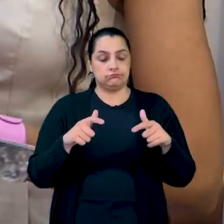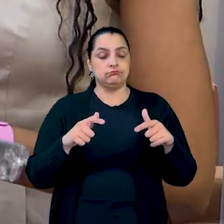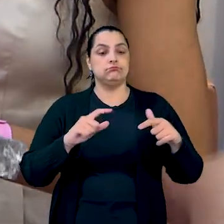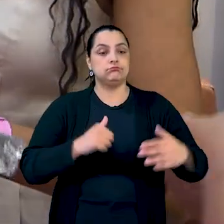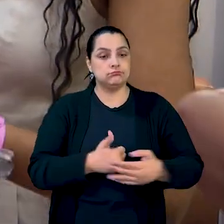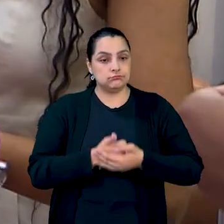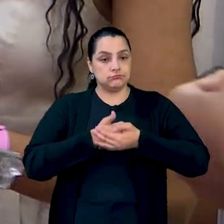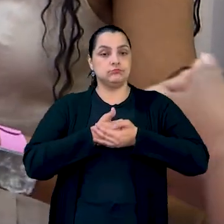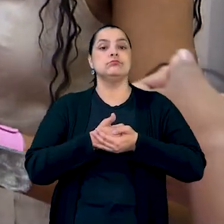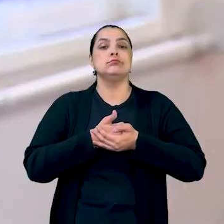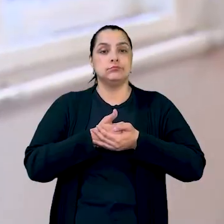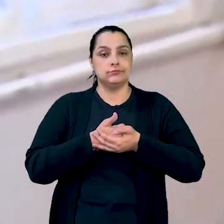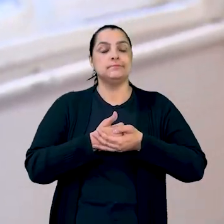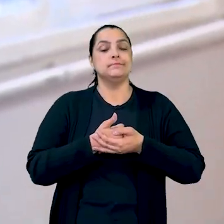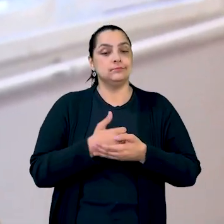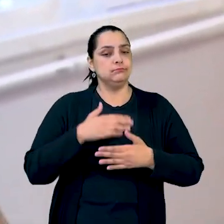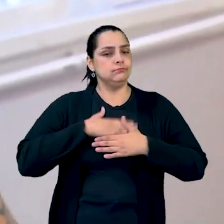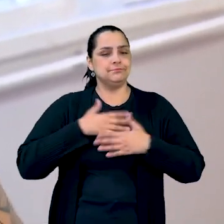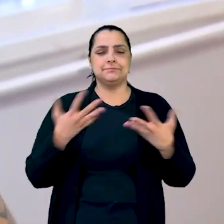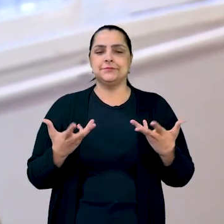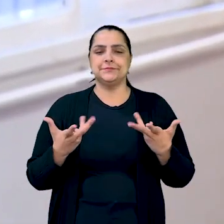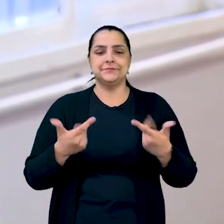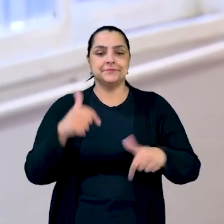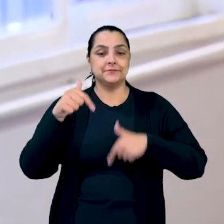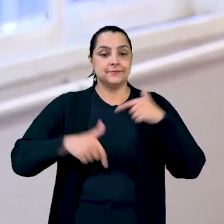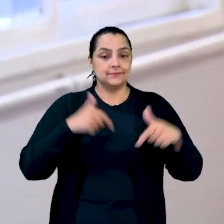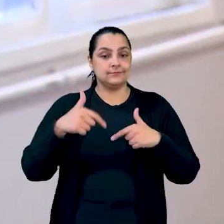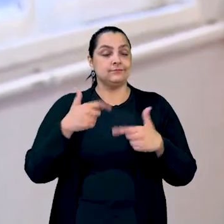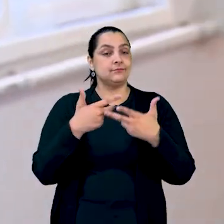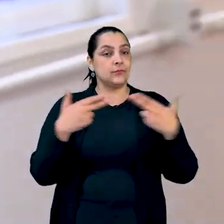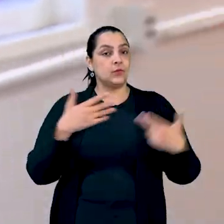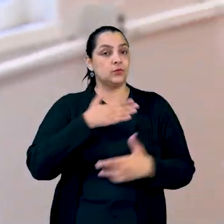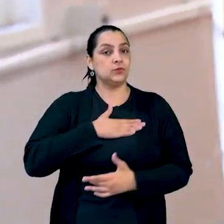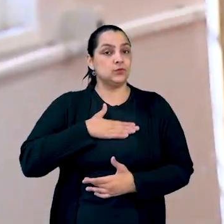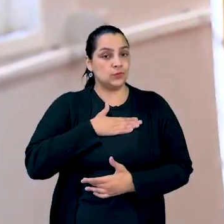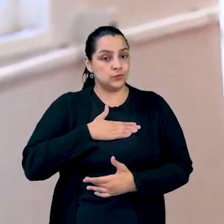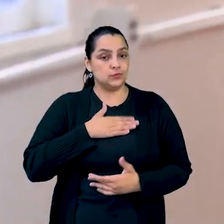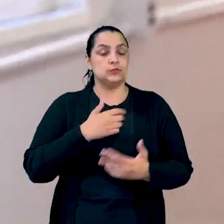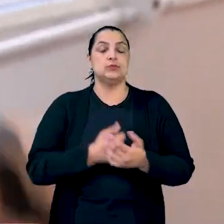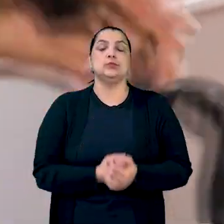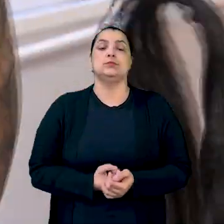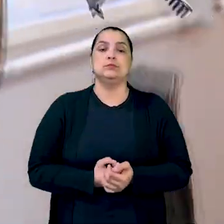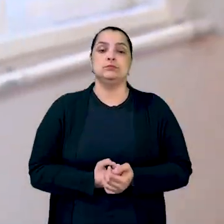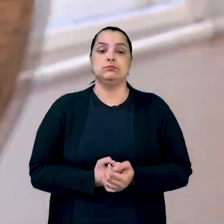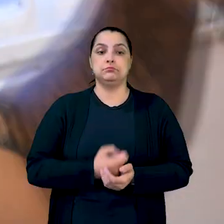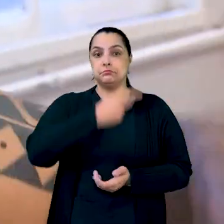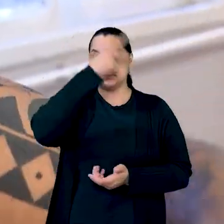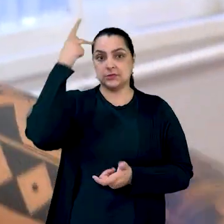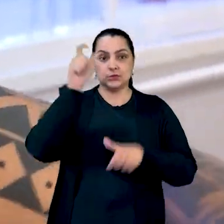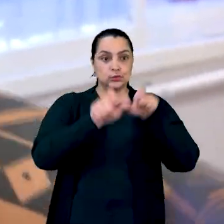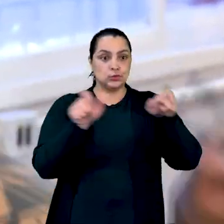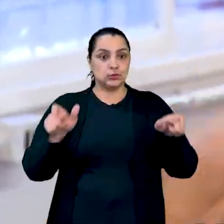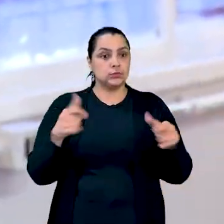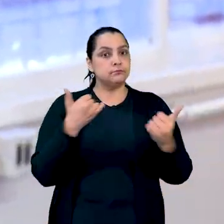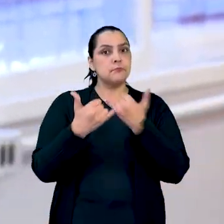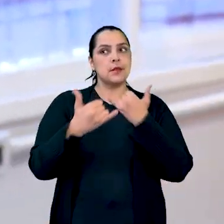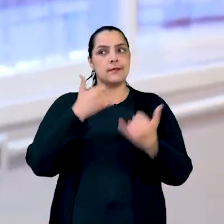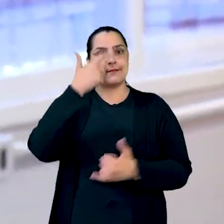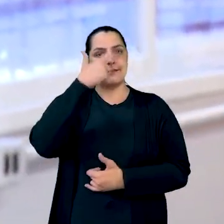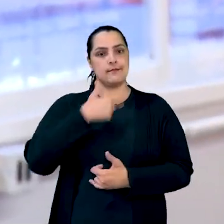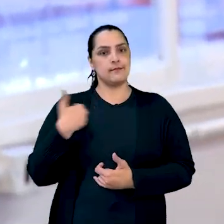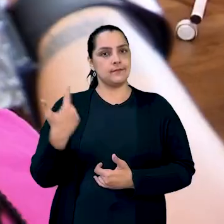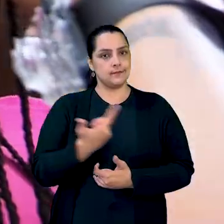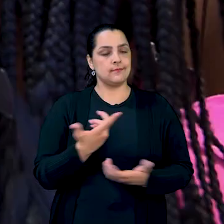de acolhimento. Para mim é muito incrível trabalhar com algo que eu gosto, né? E com pessoas que são